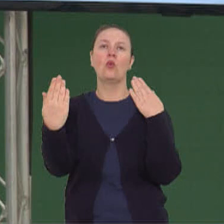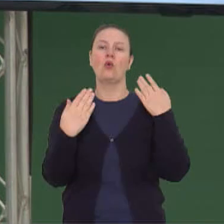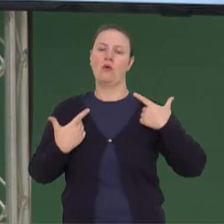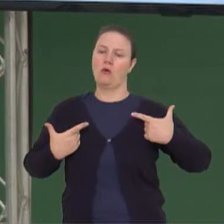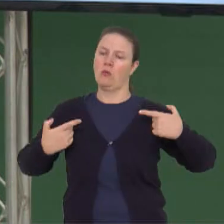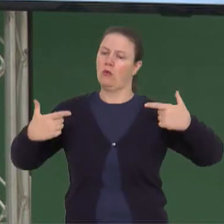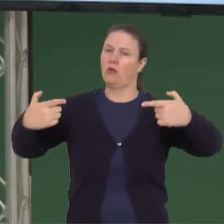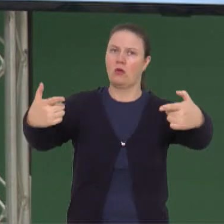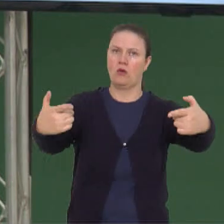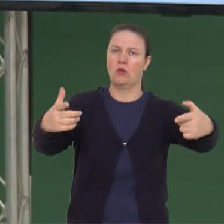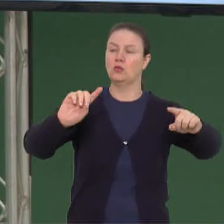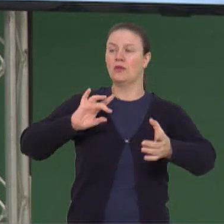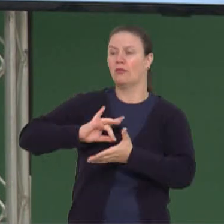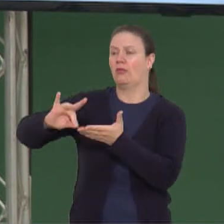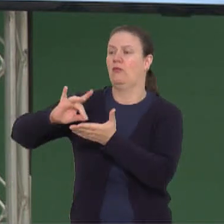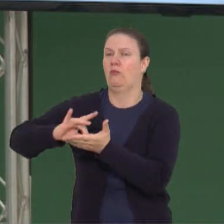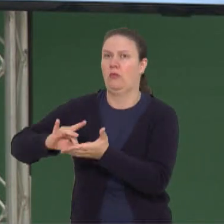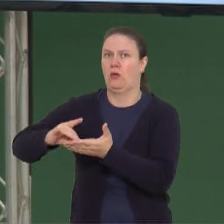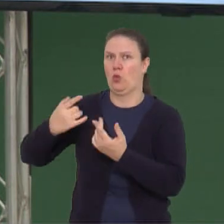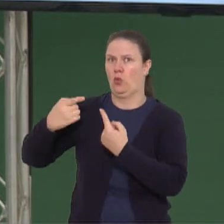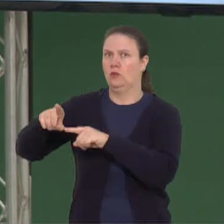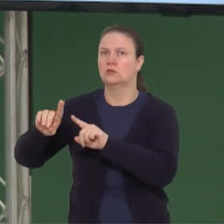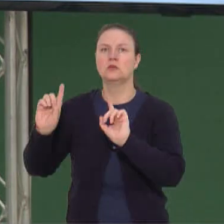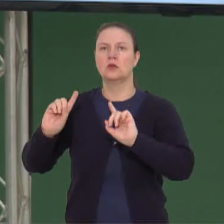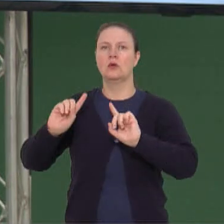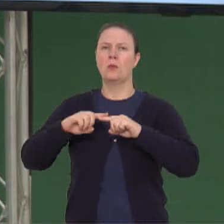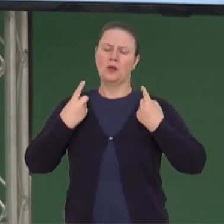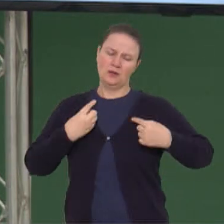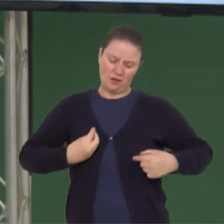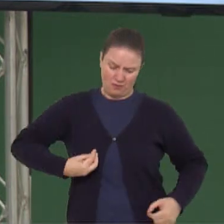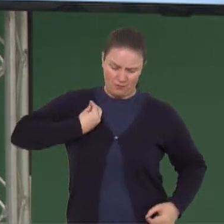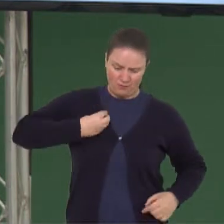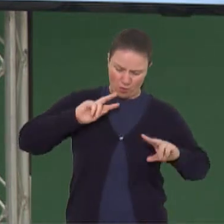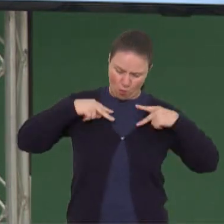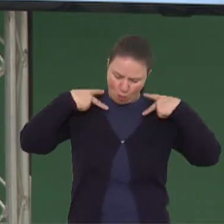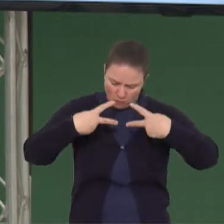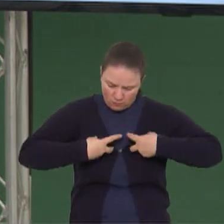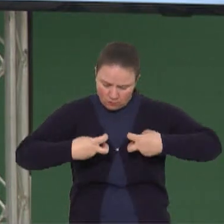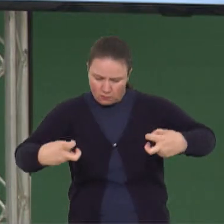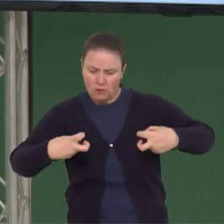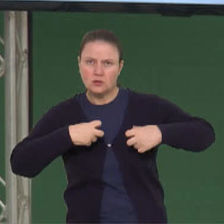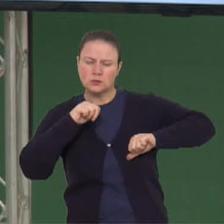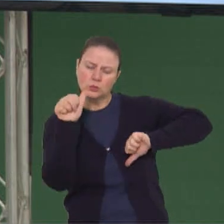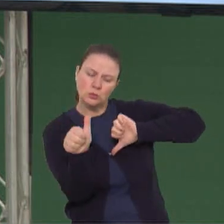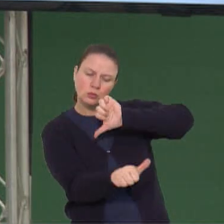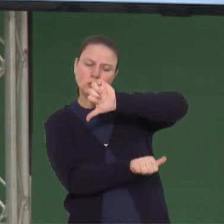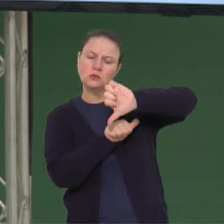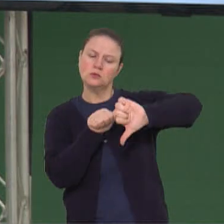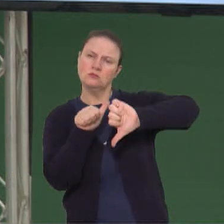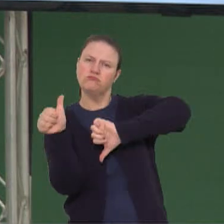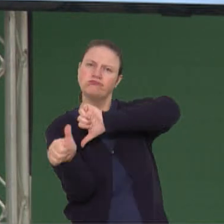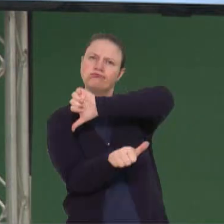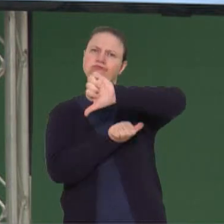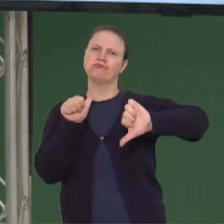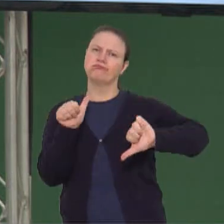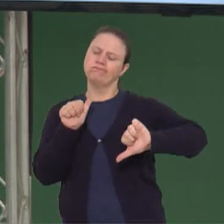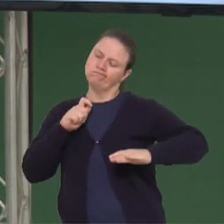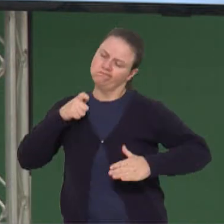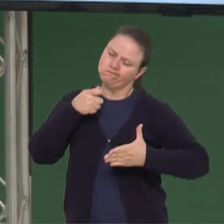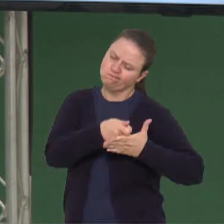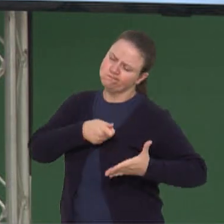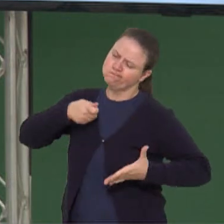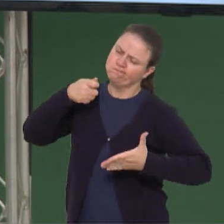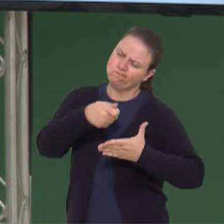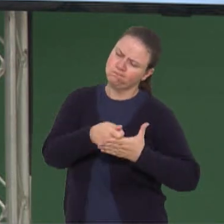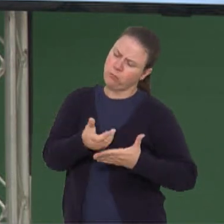para combater, mas no sentido que você está em constante transformação e essa transformação vai gerar o quê? Uma luta interna de você. Uma luta